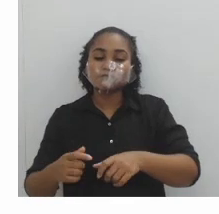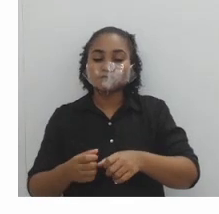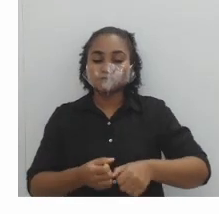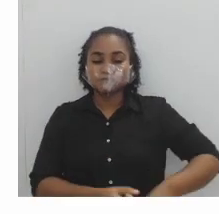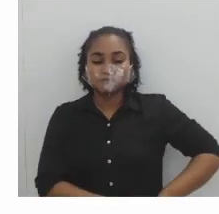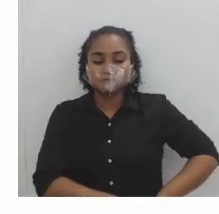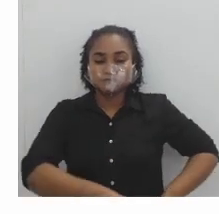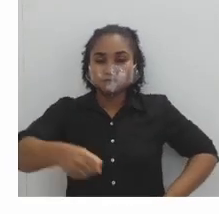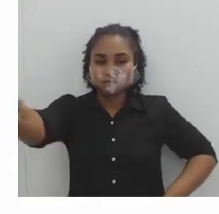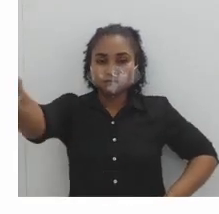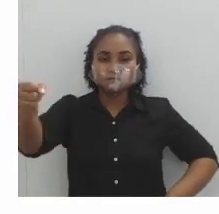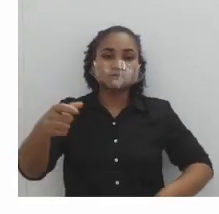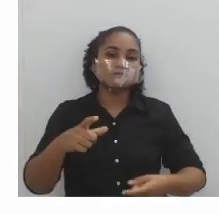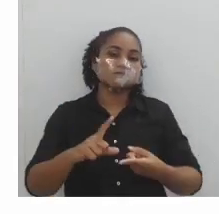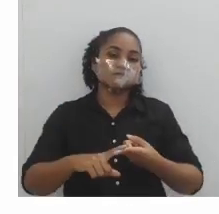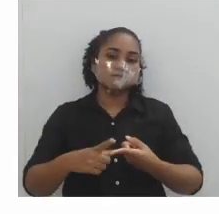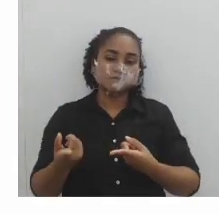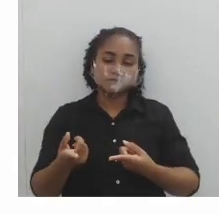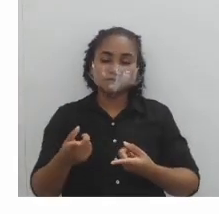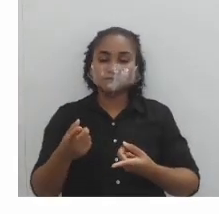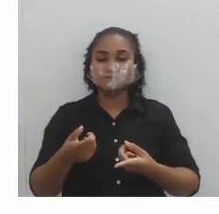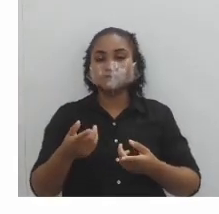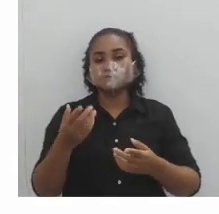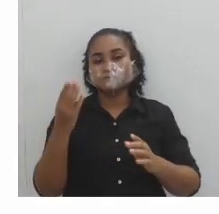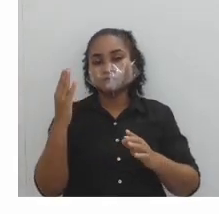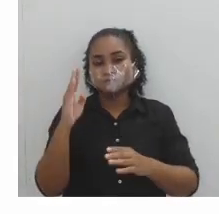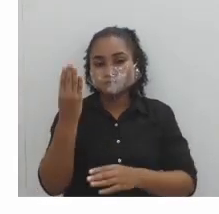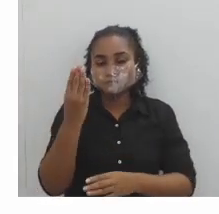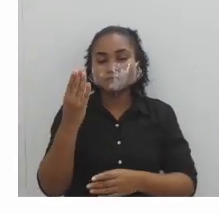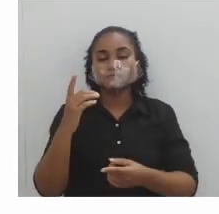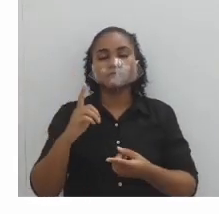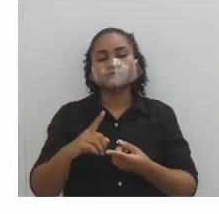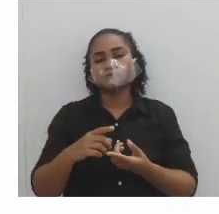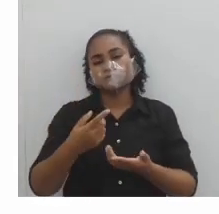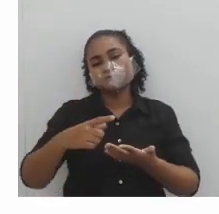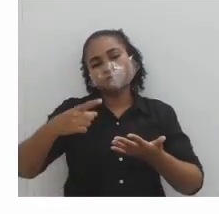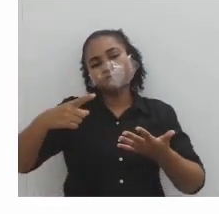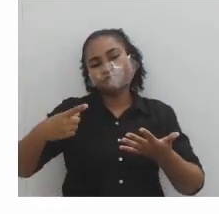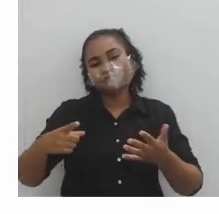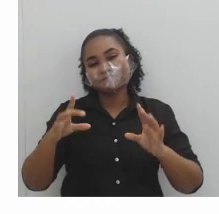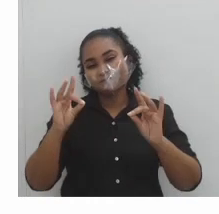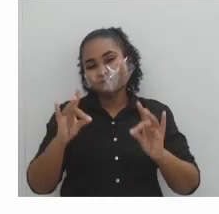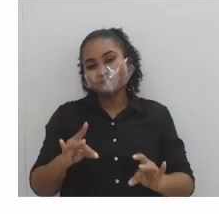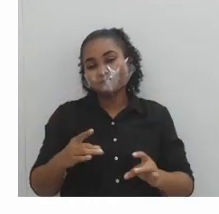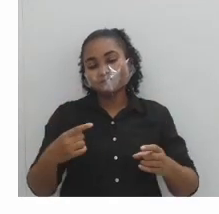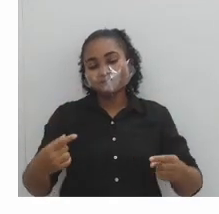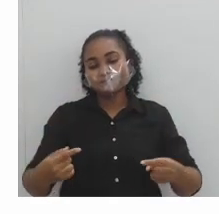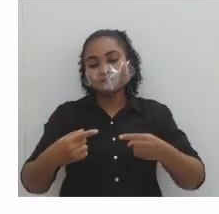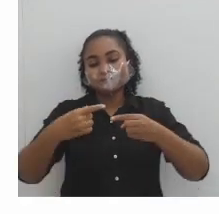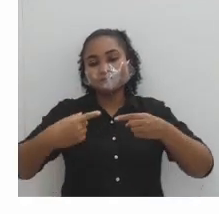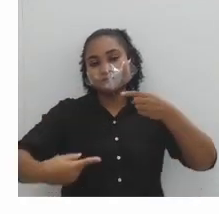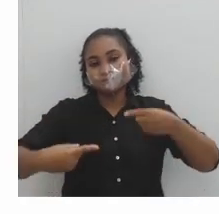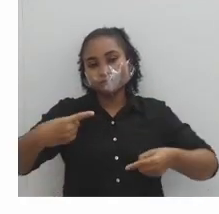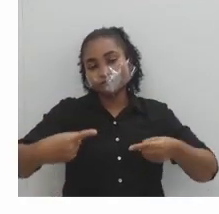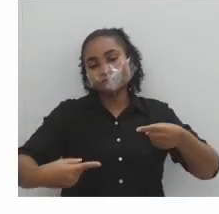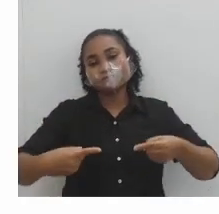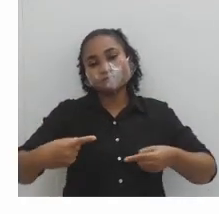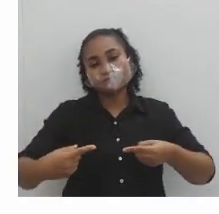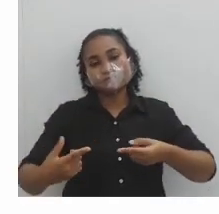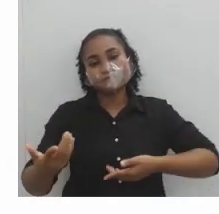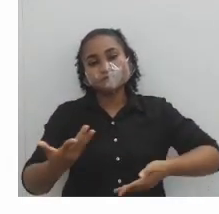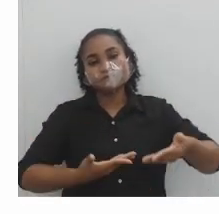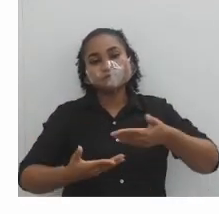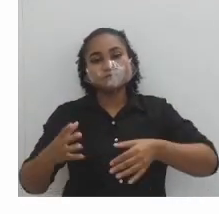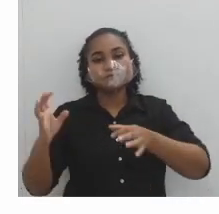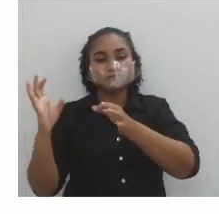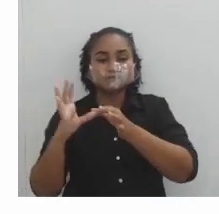de lascas de madeira, enfim, tudo na simulação e fazendo uma relação com a